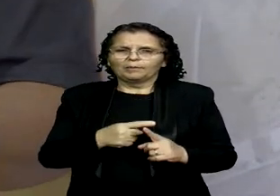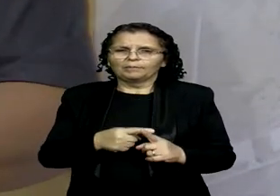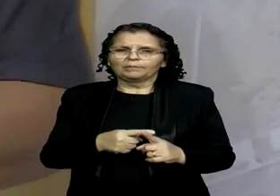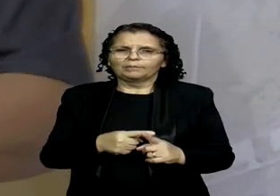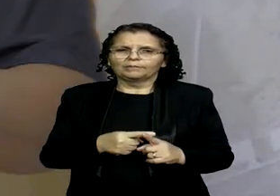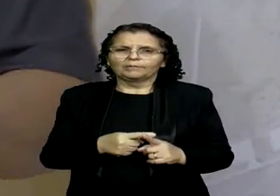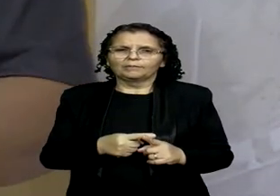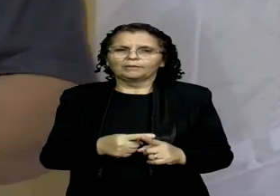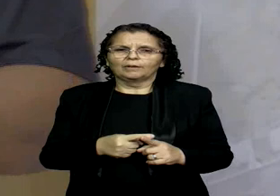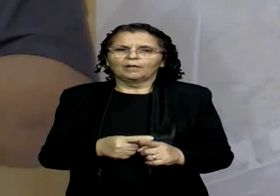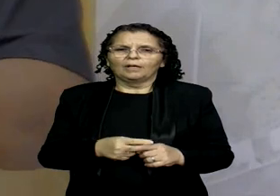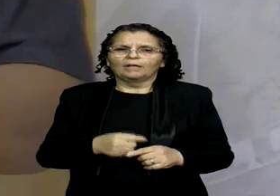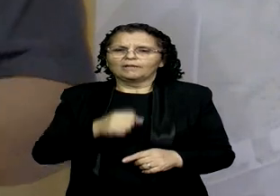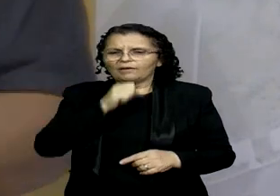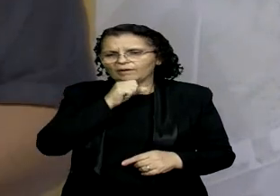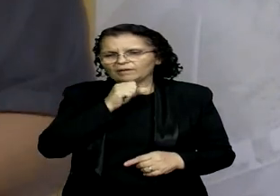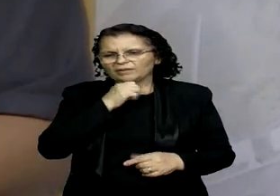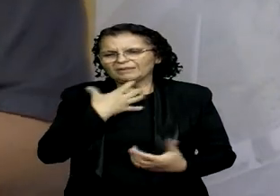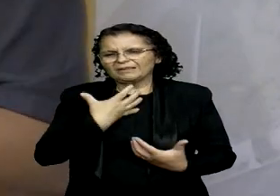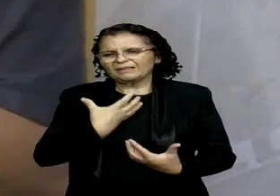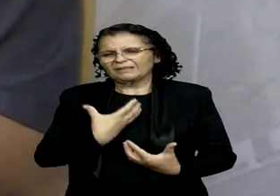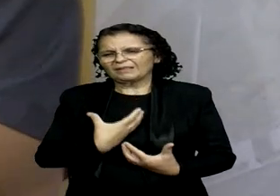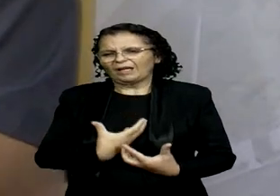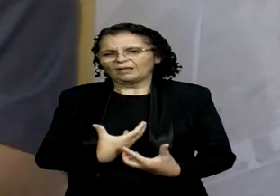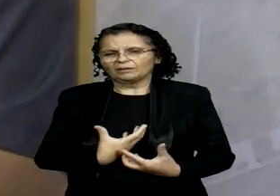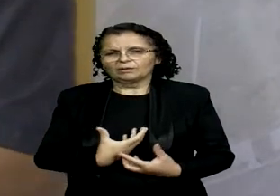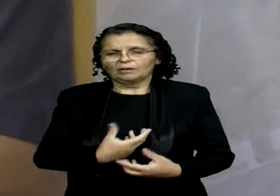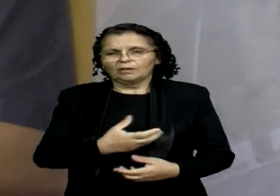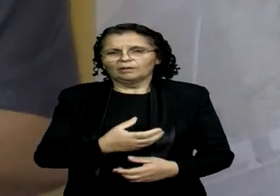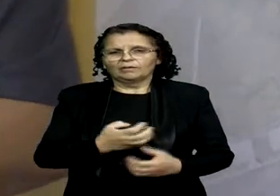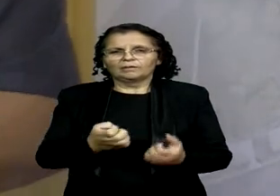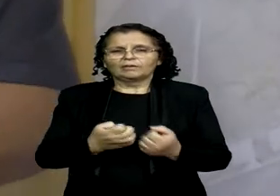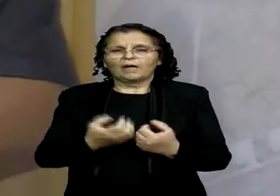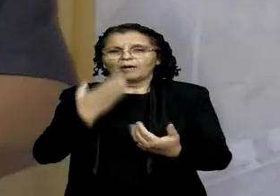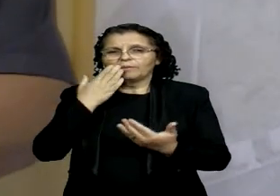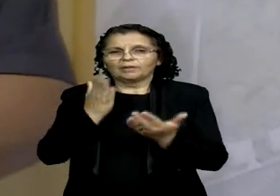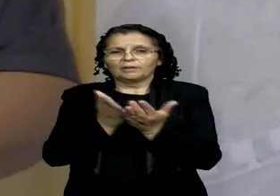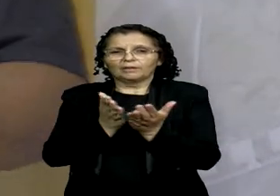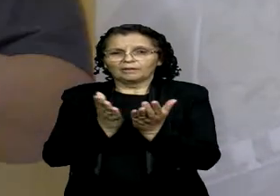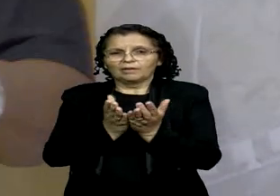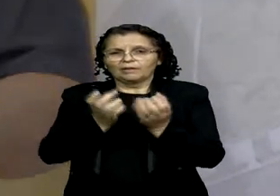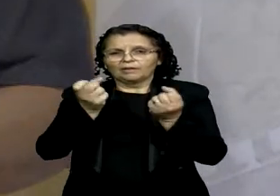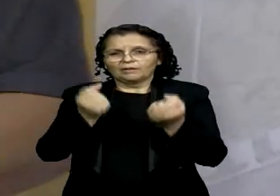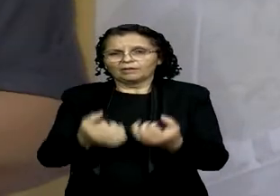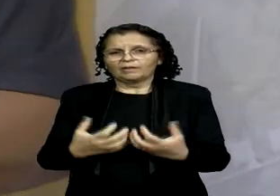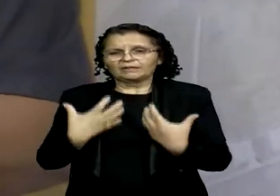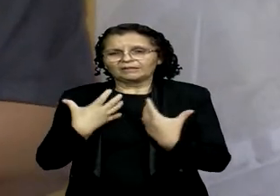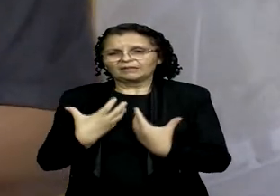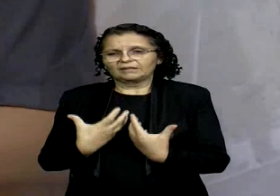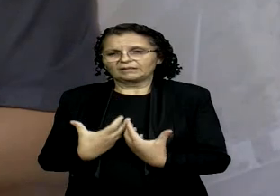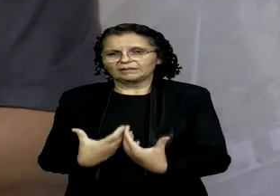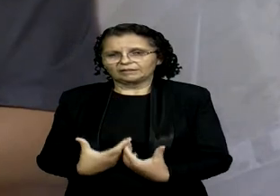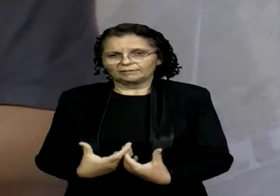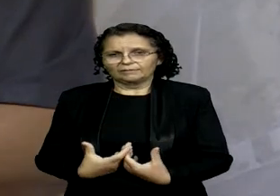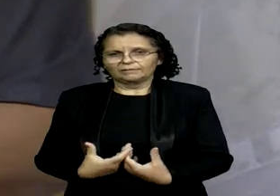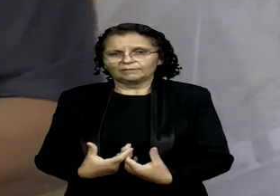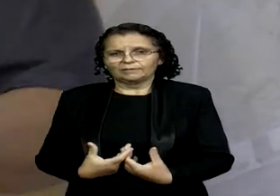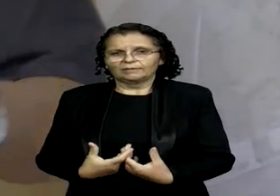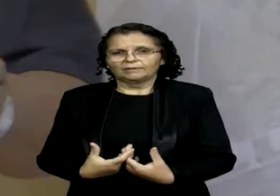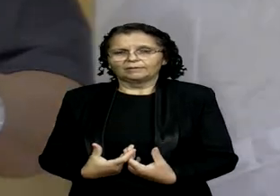passou de uma certa idade, ele está cansado. E vocês que são evangélicos, que sabem melhor que eu, que é fadiga e canseira, não é